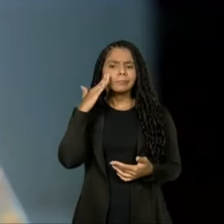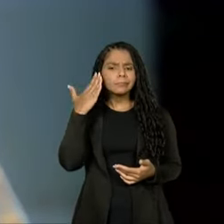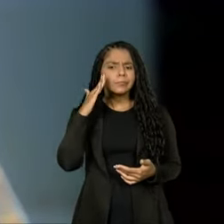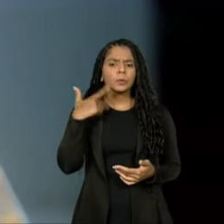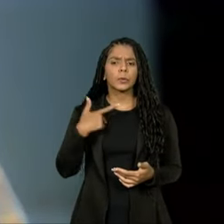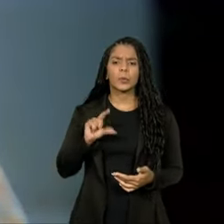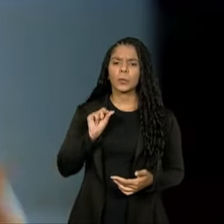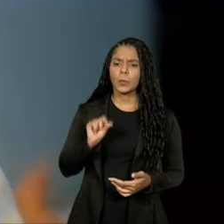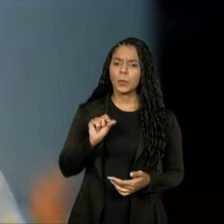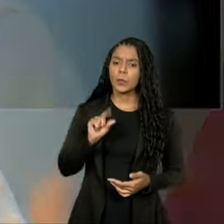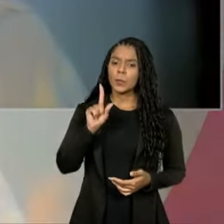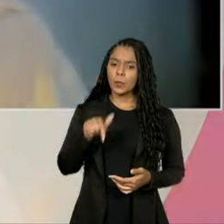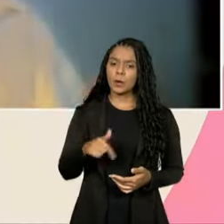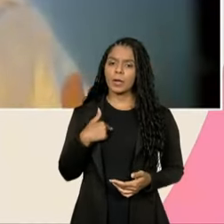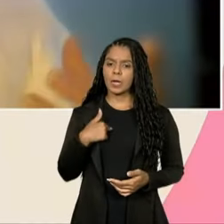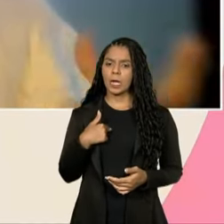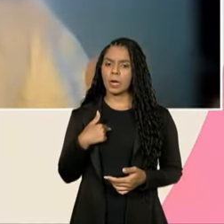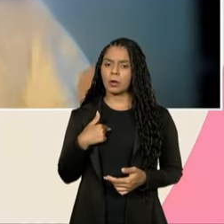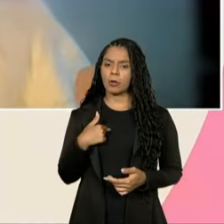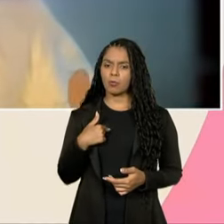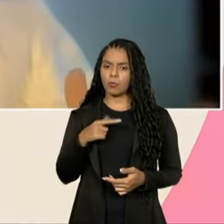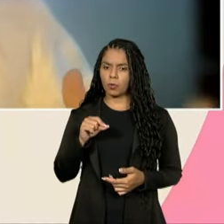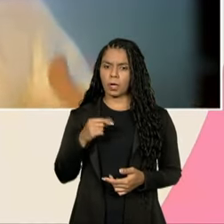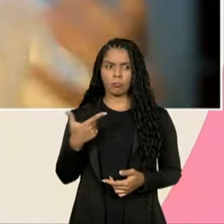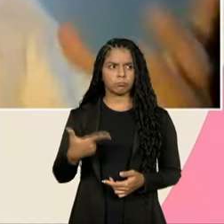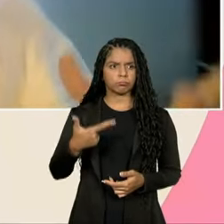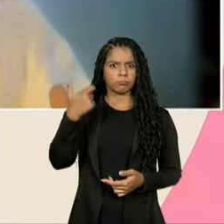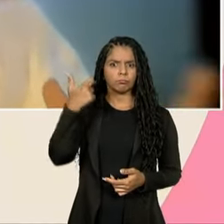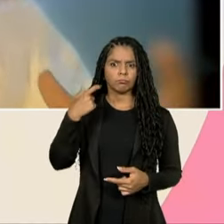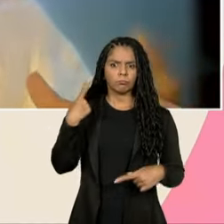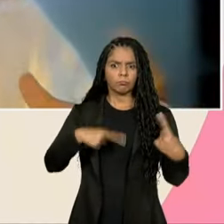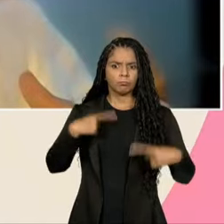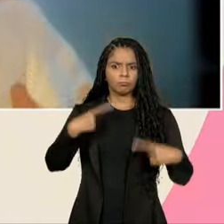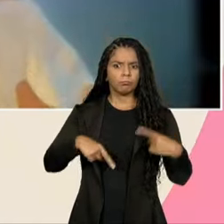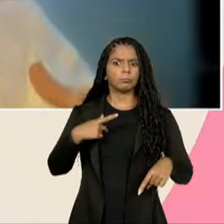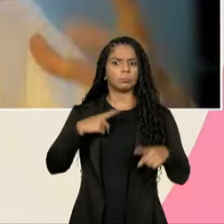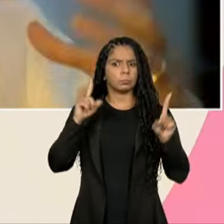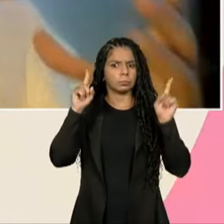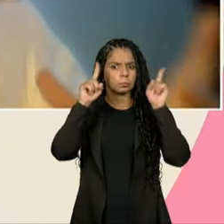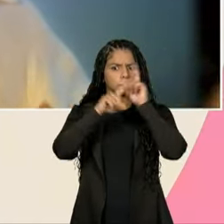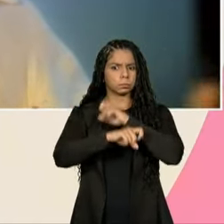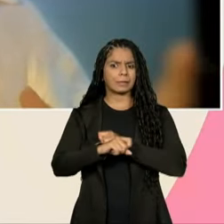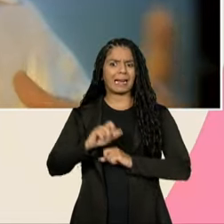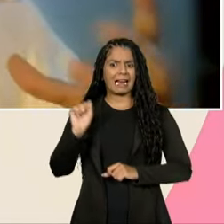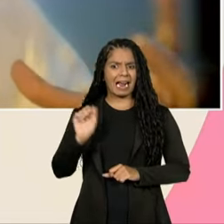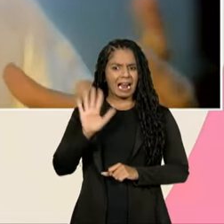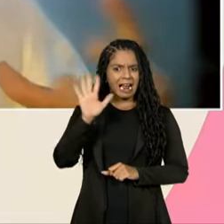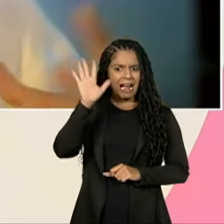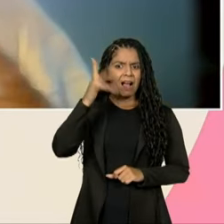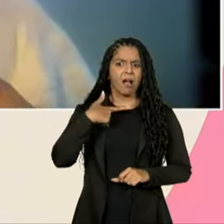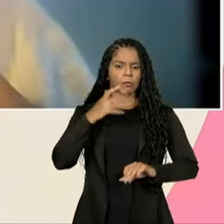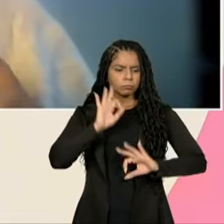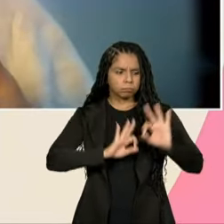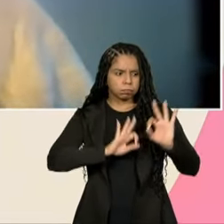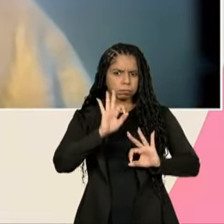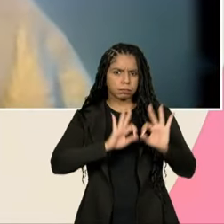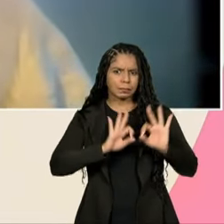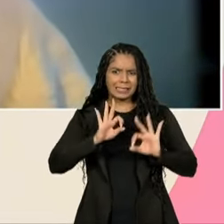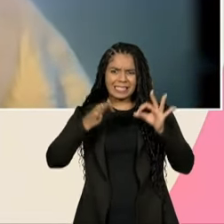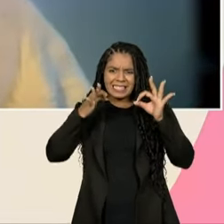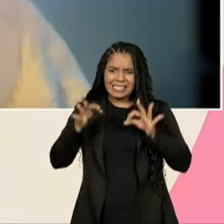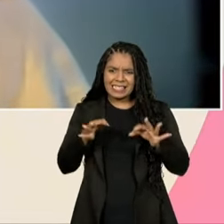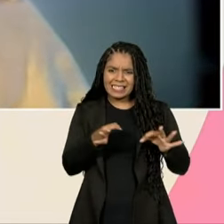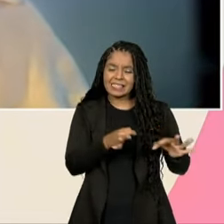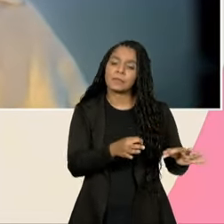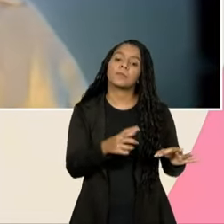era um atentado político grandioso, caro, muito bem arquitetado, sabendo